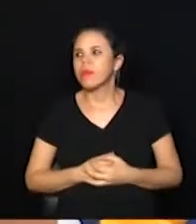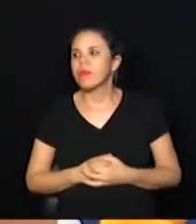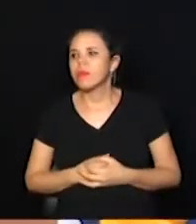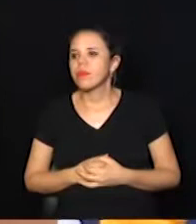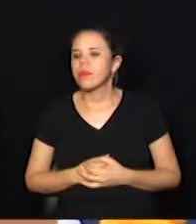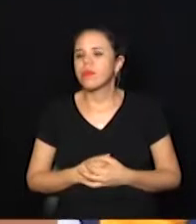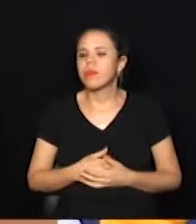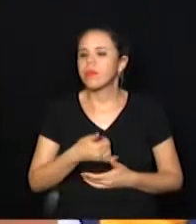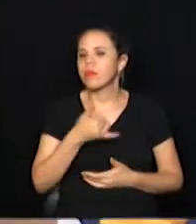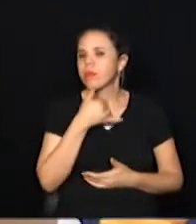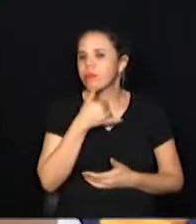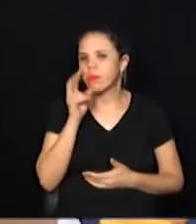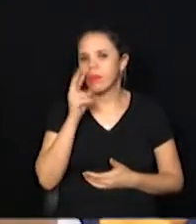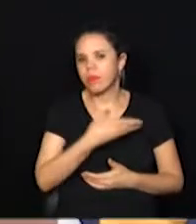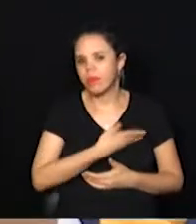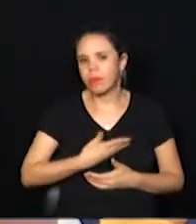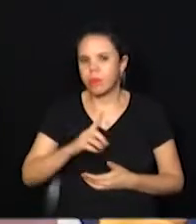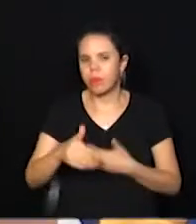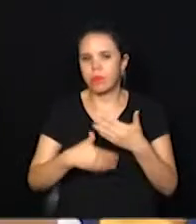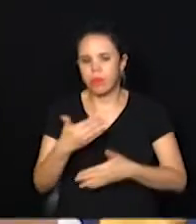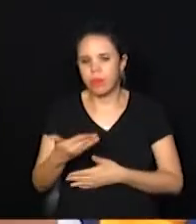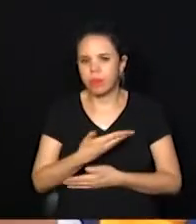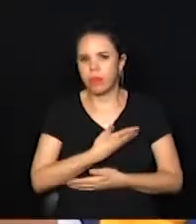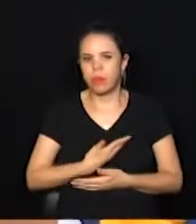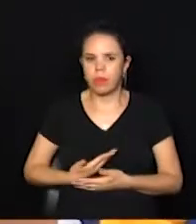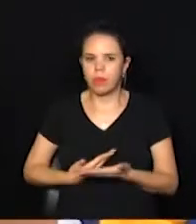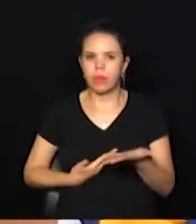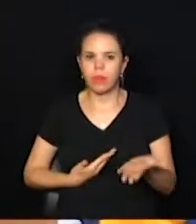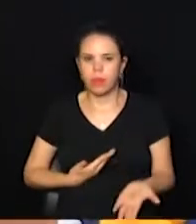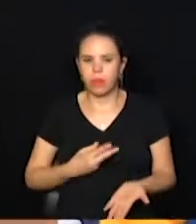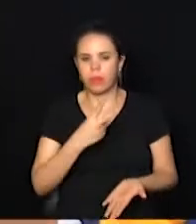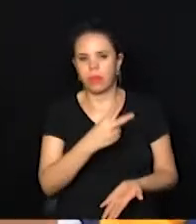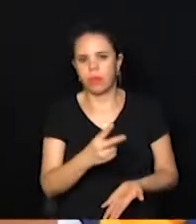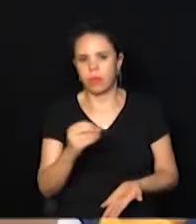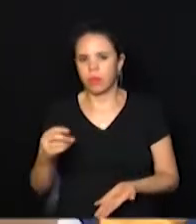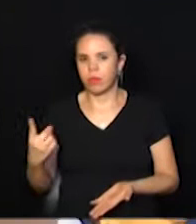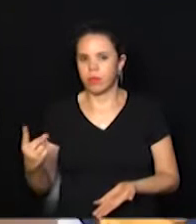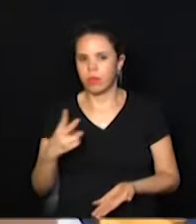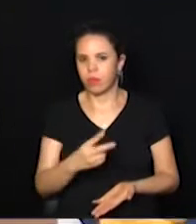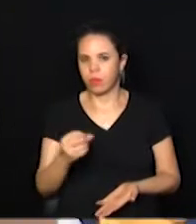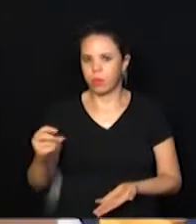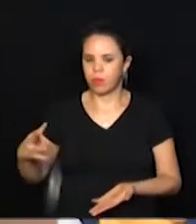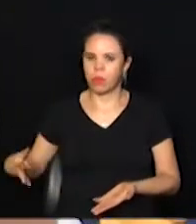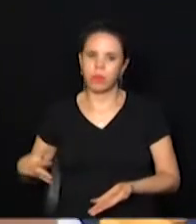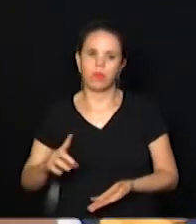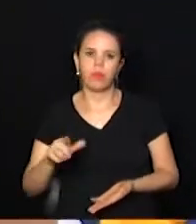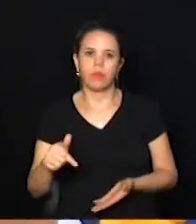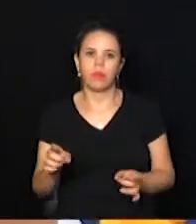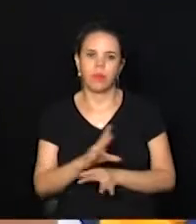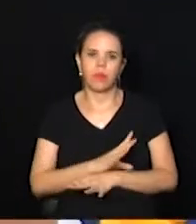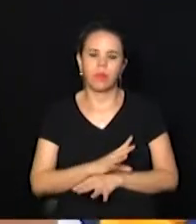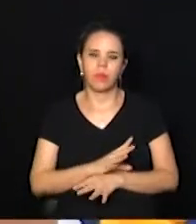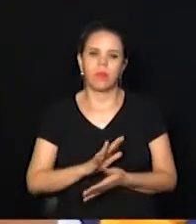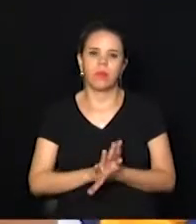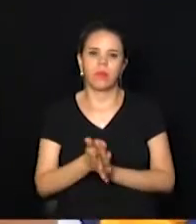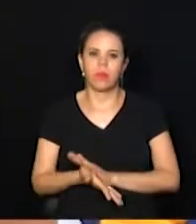ter a tristeza de ver um governo, na sequência do nosso governo, de 2000 a 2004, governo seguinte, fazer